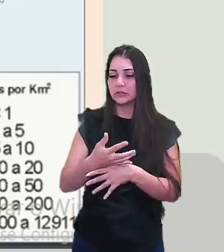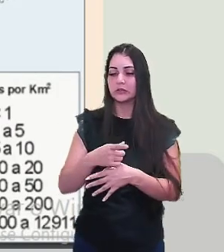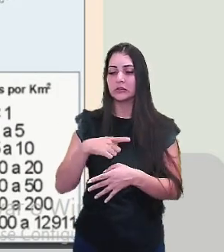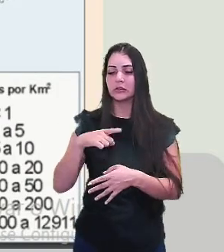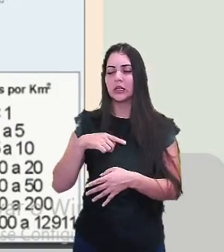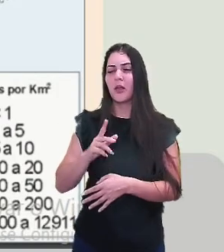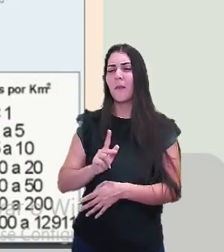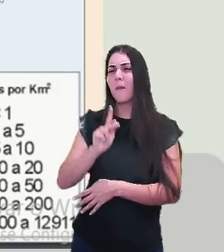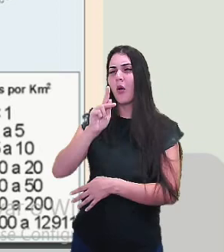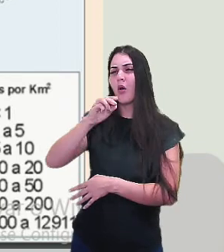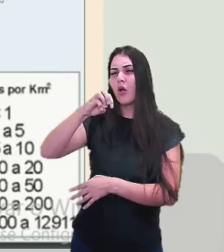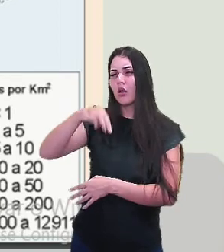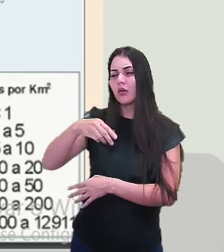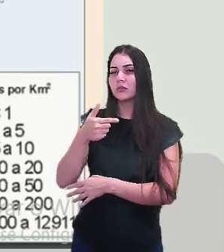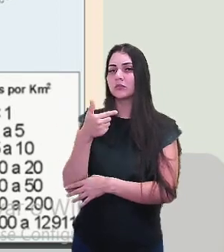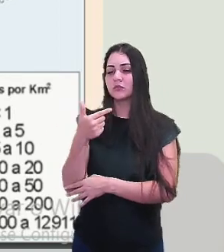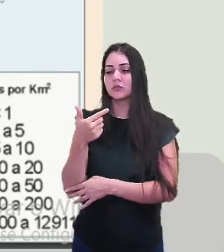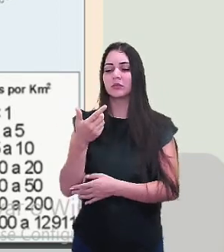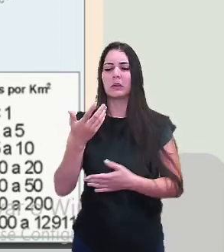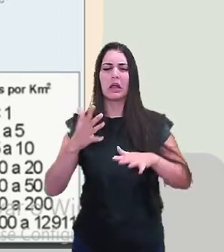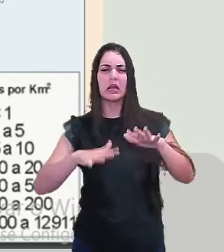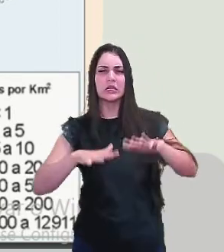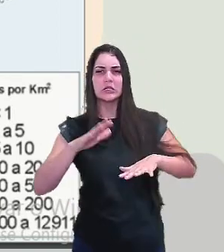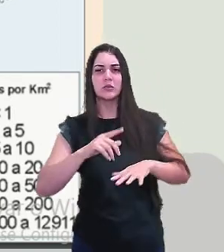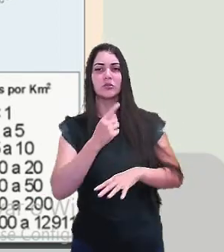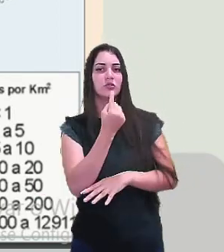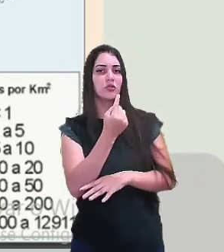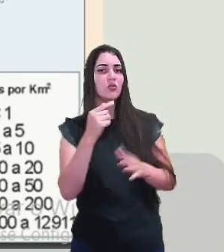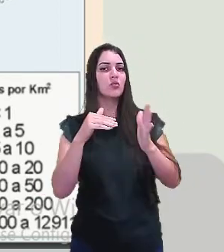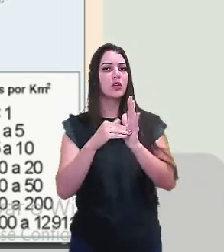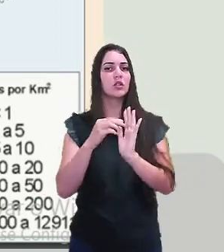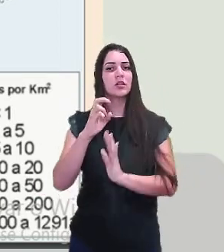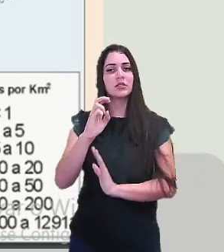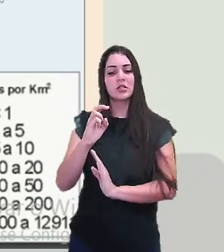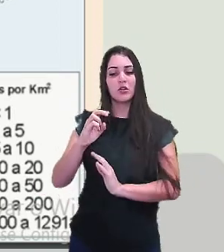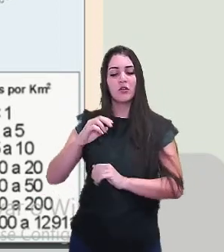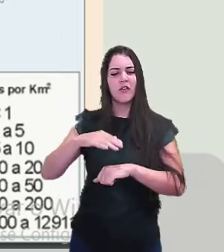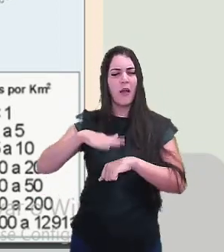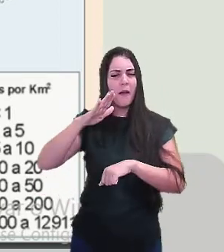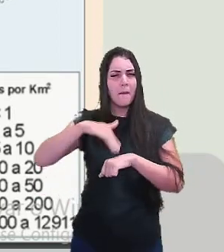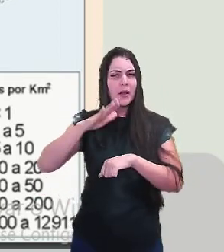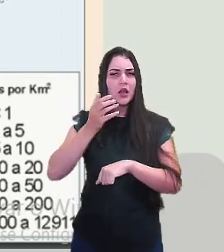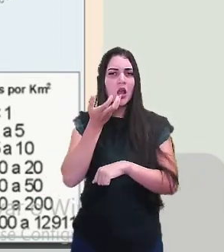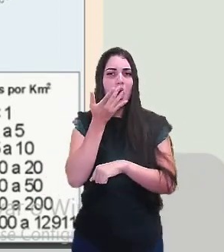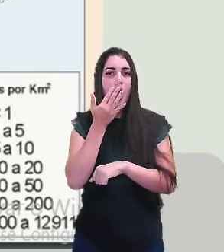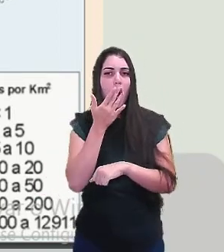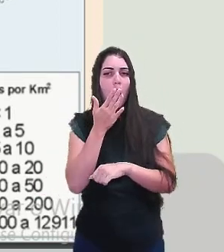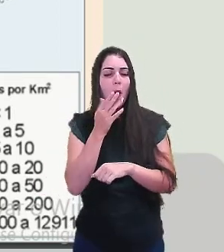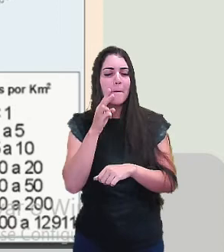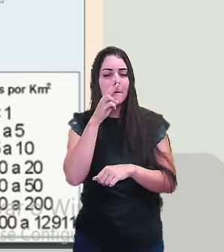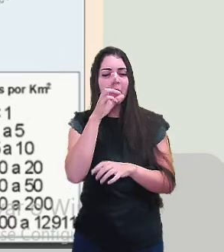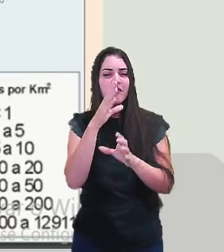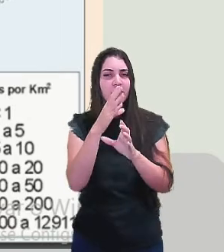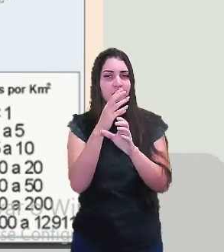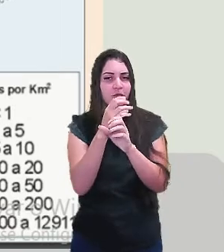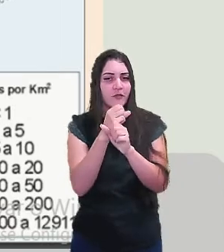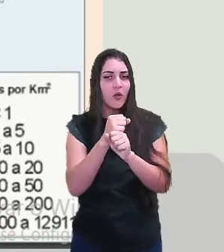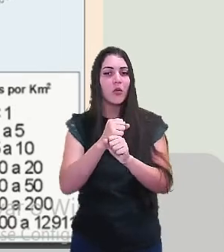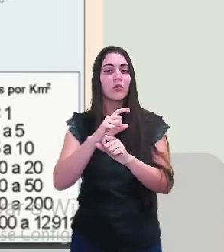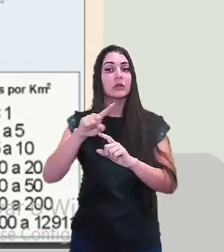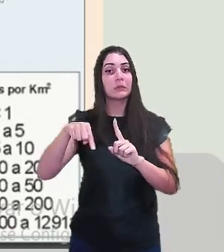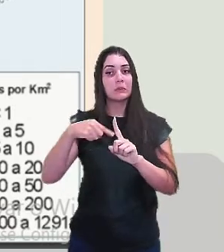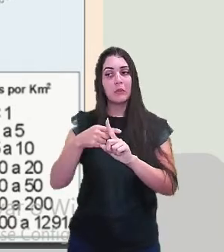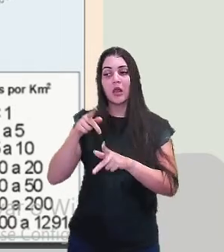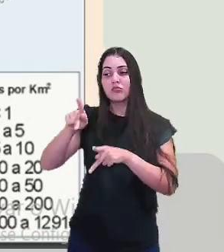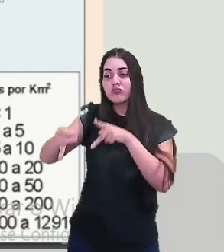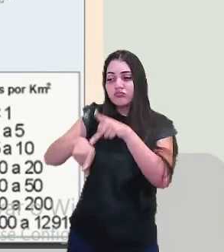quadrado. Tá vendo? De 1 a 5. Vai aumentando as cores, vai ficando mais forte, vai ficando mais populoso. Ou seja,